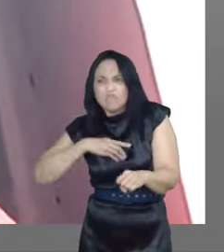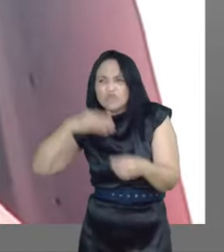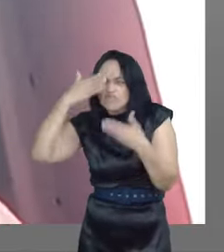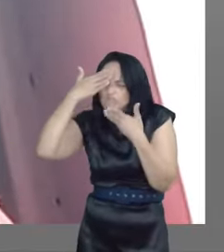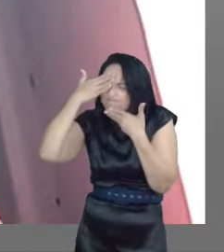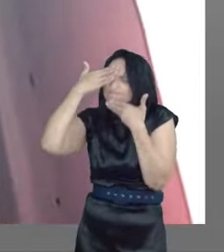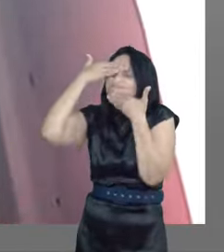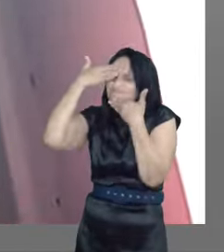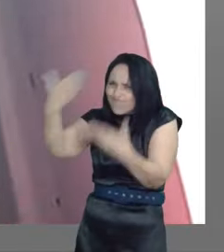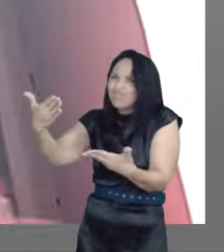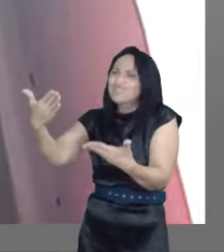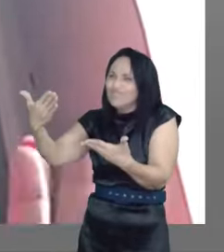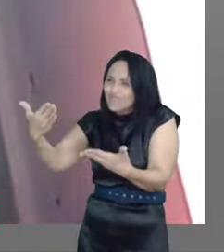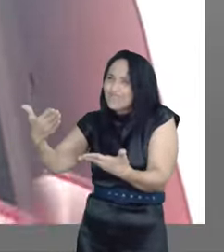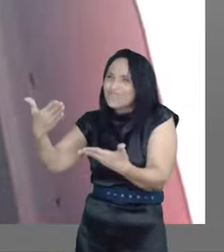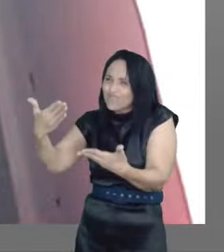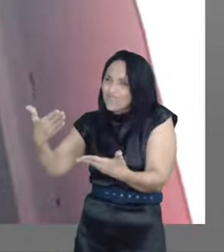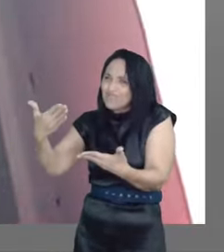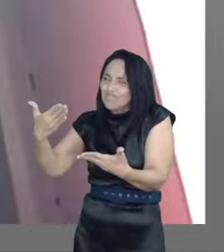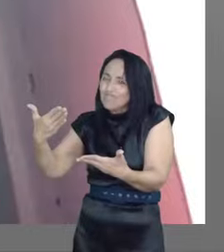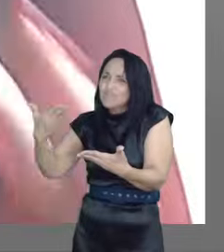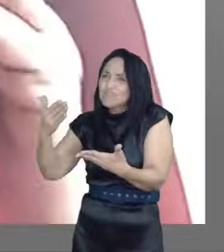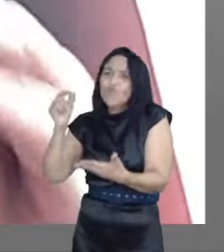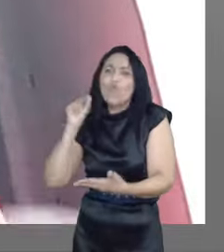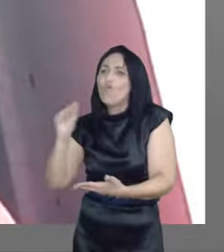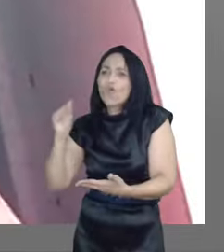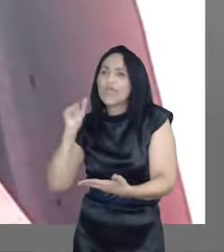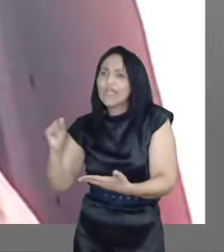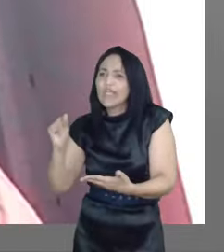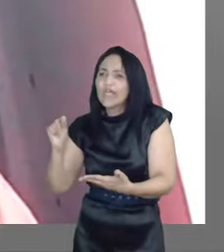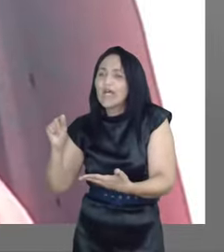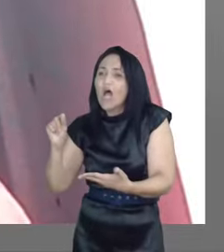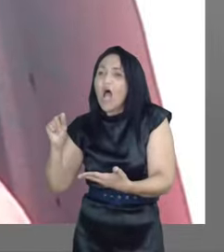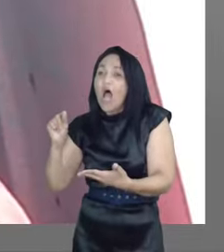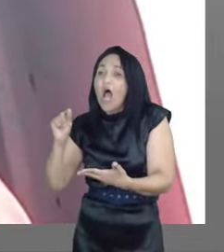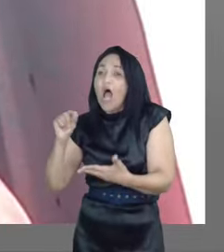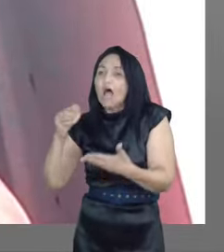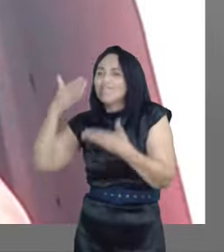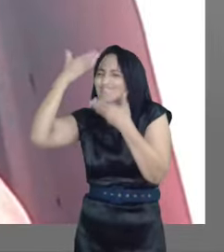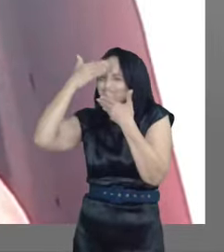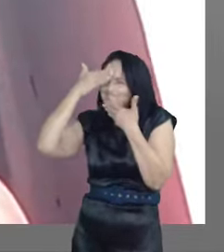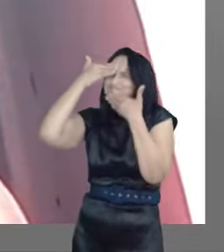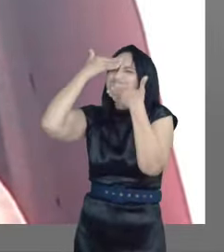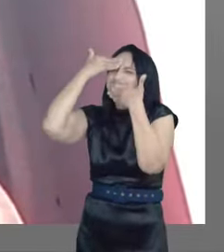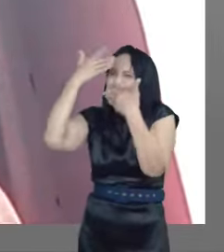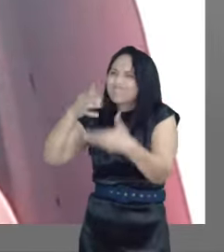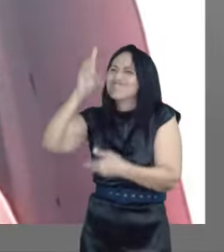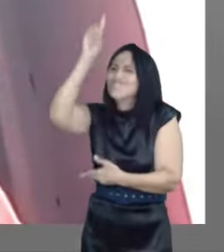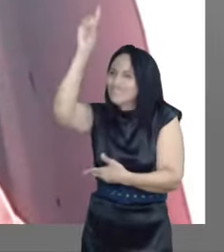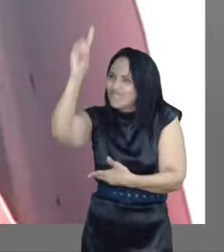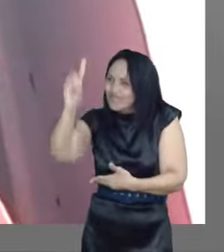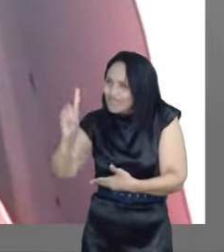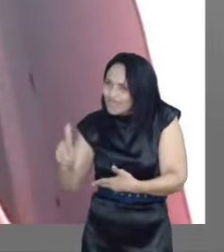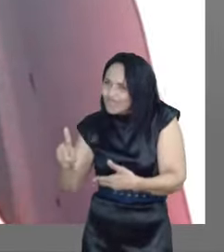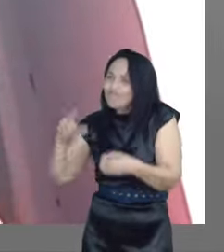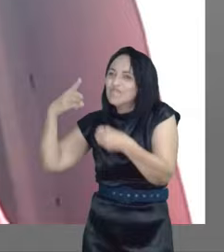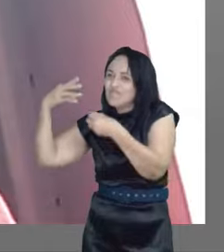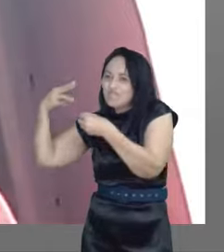tremendo. Evidentemente, primeiro de tudo, aos nossos dirigentes municipais. Vocês são